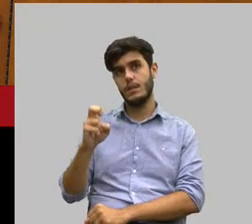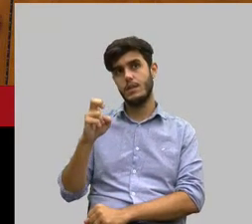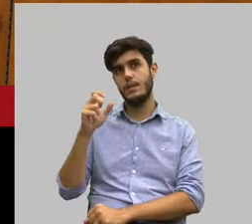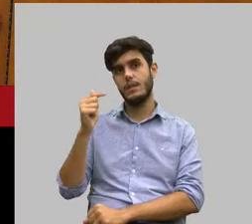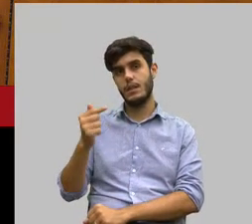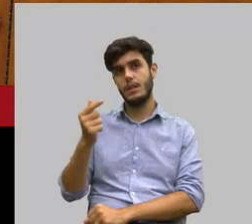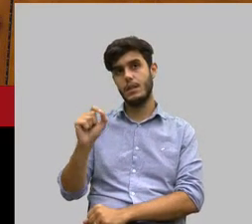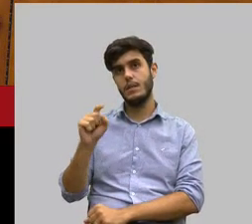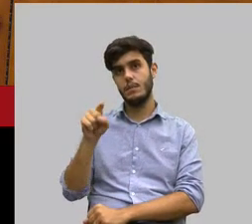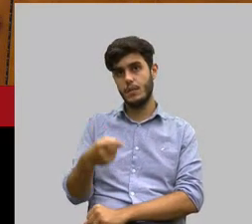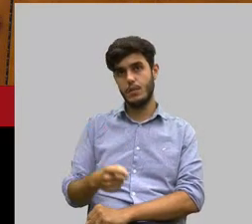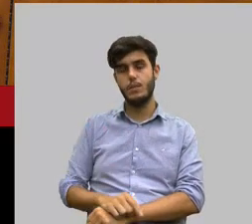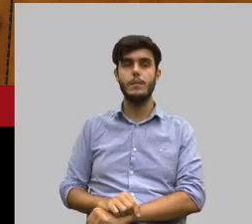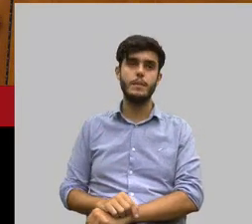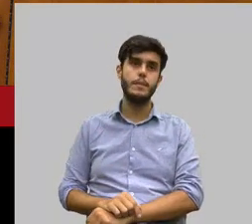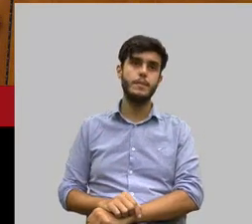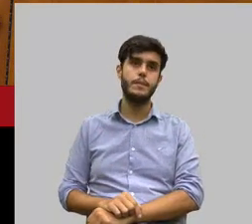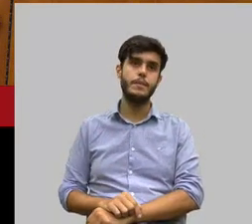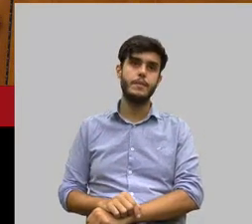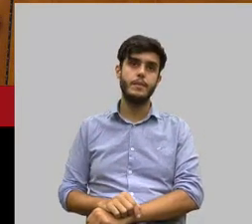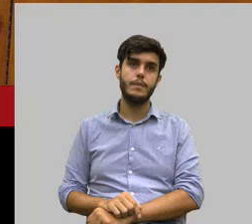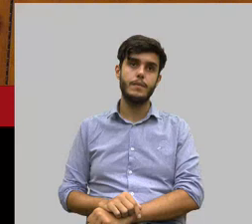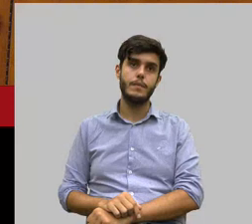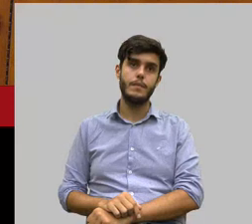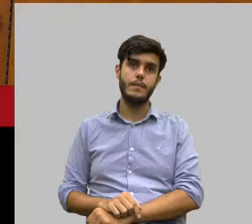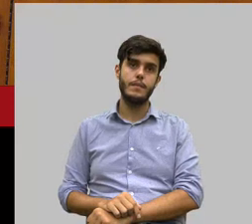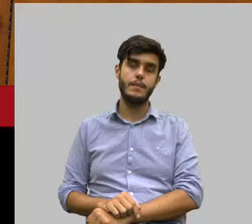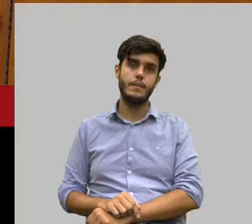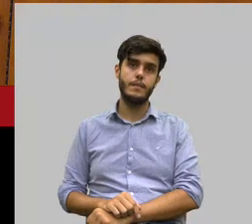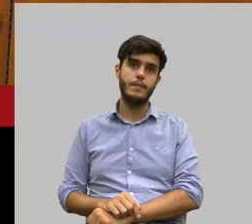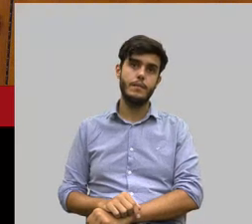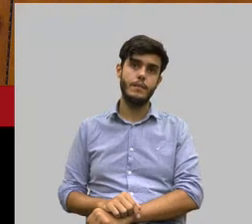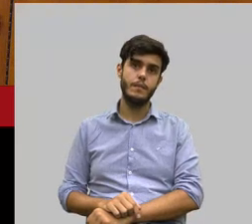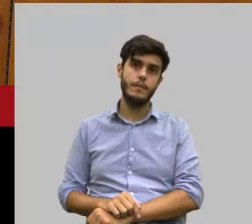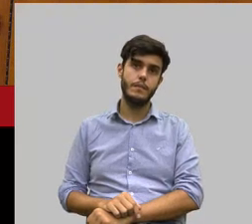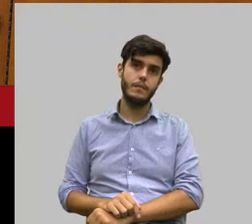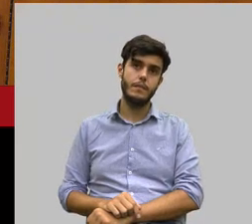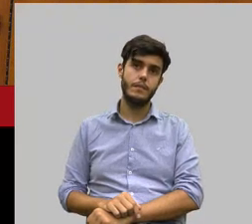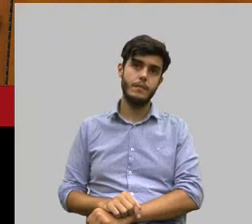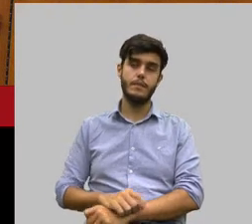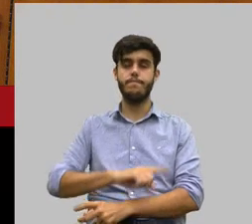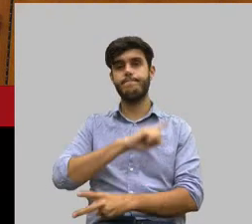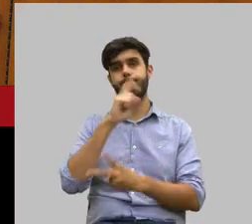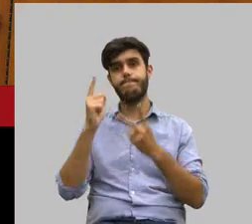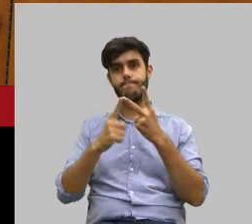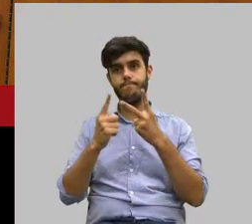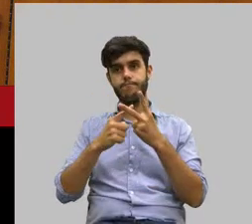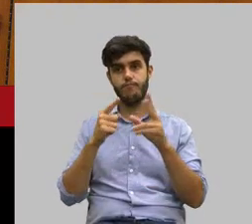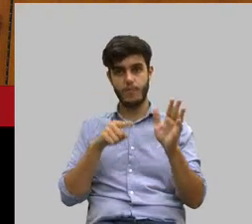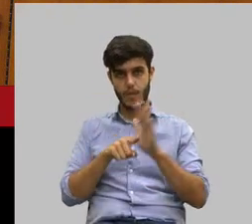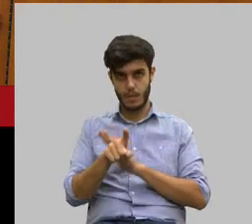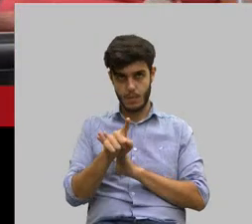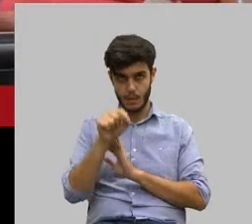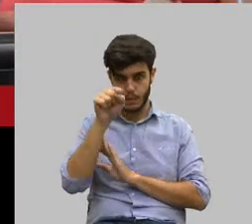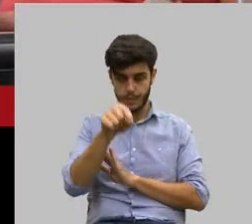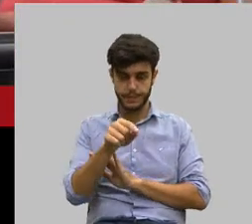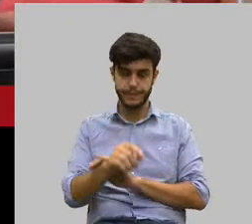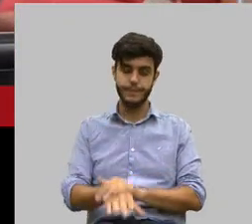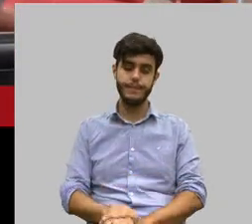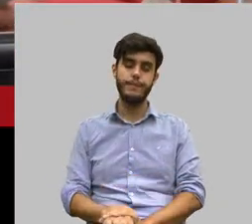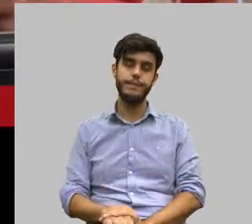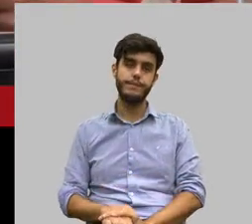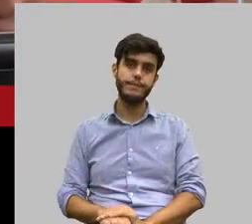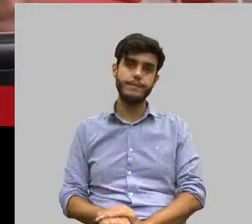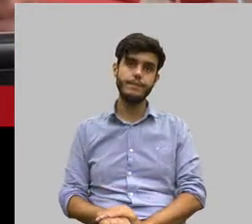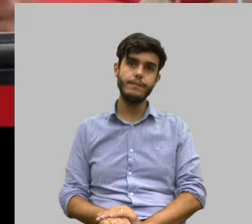570.000 OK tá eh a segunda pergunta Doutora Letícia diz